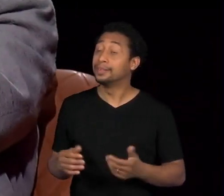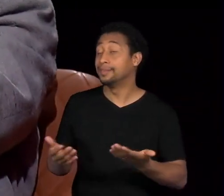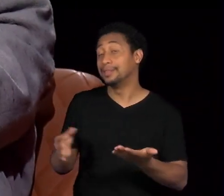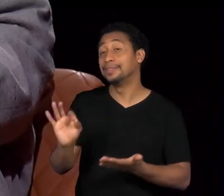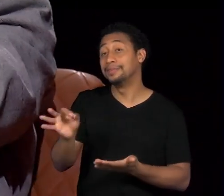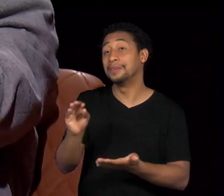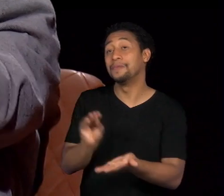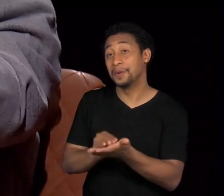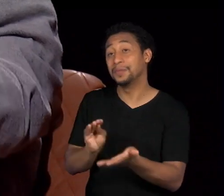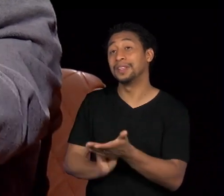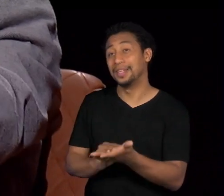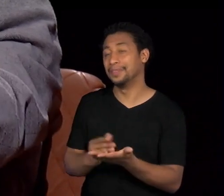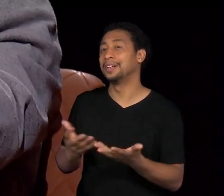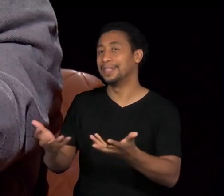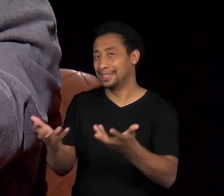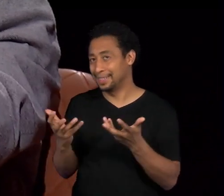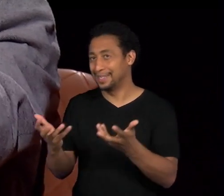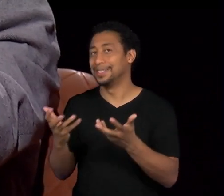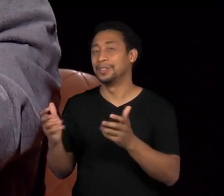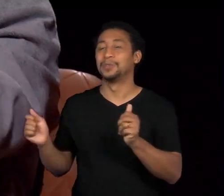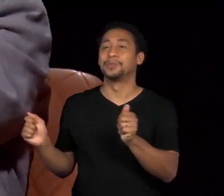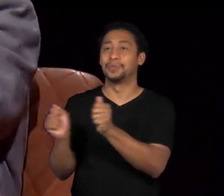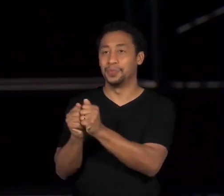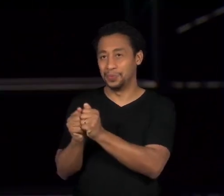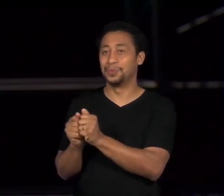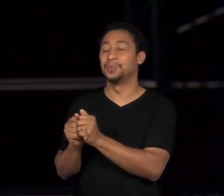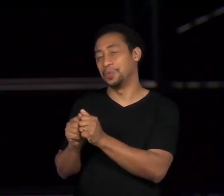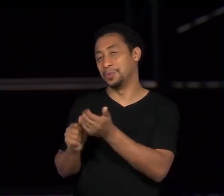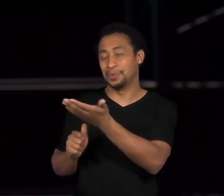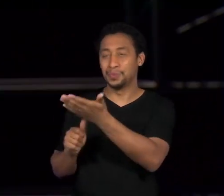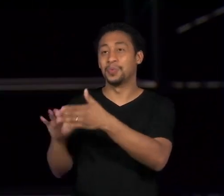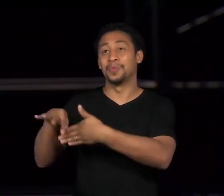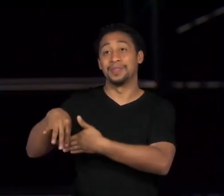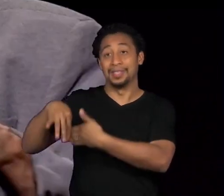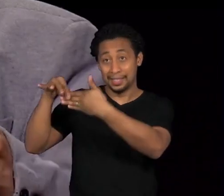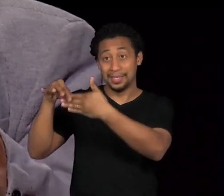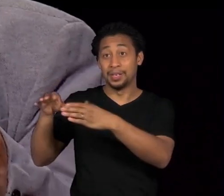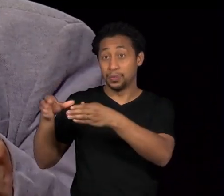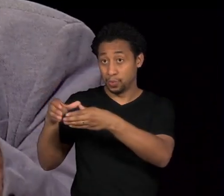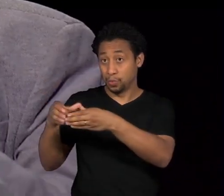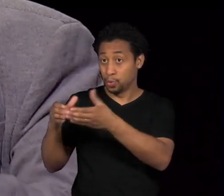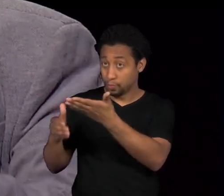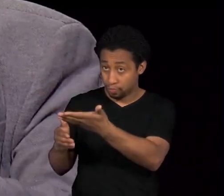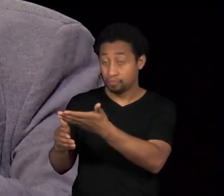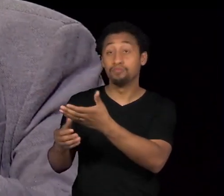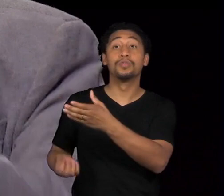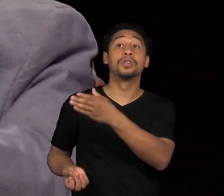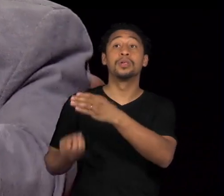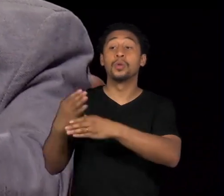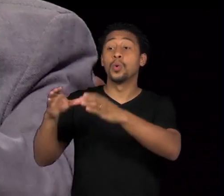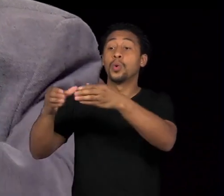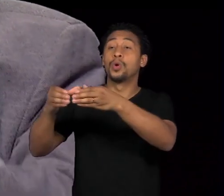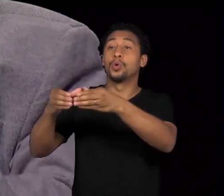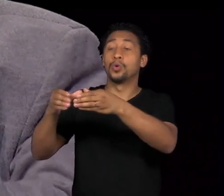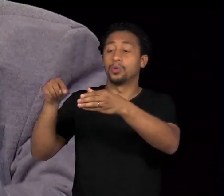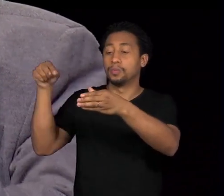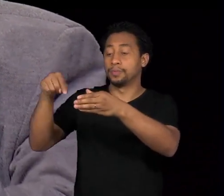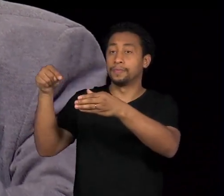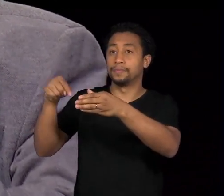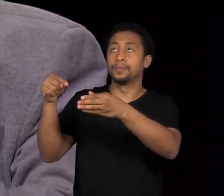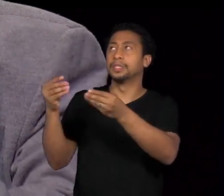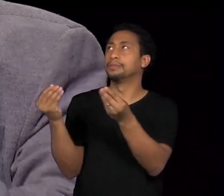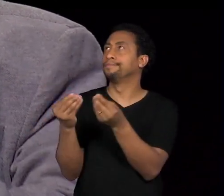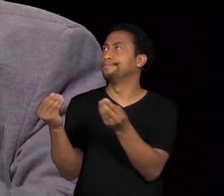querendo junto ao Antônio José Madureira que era o líder do grupo criar um grupo de câmara um pouco um